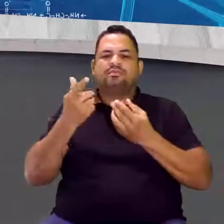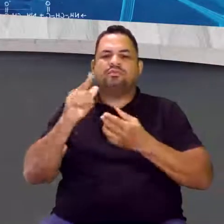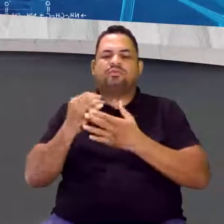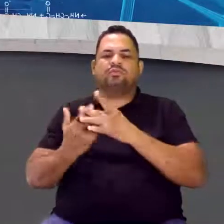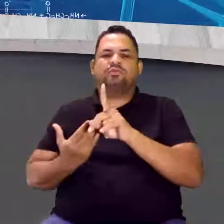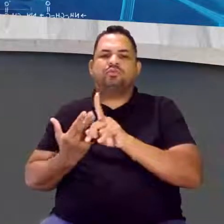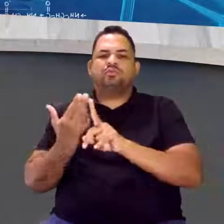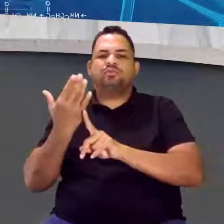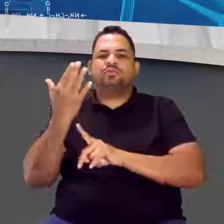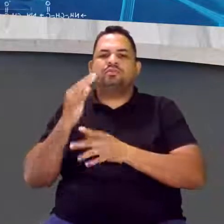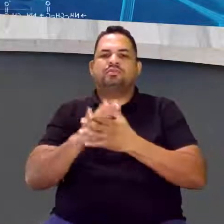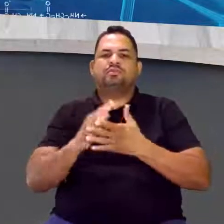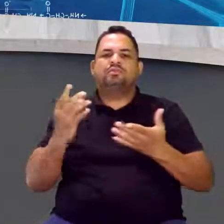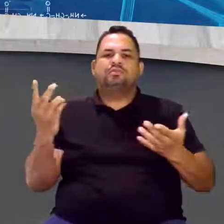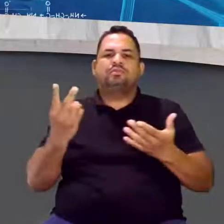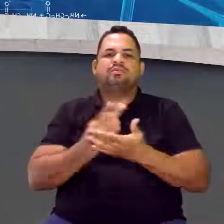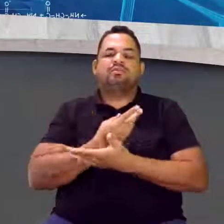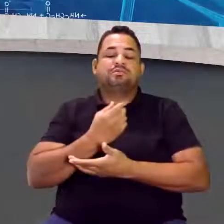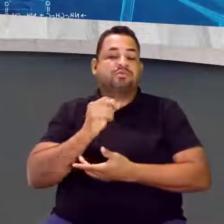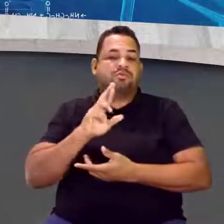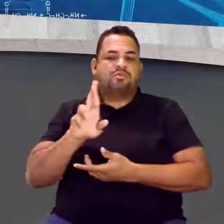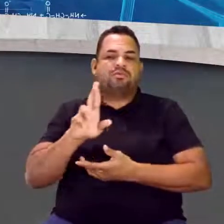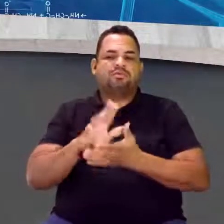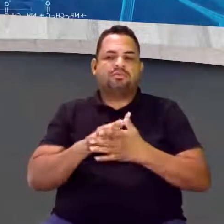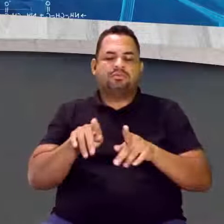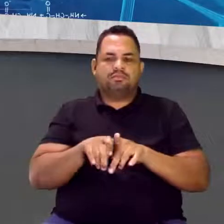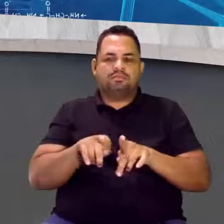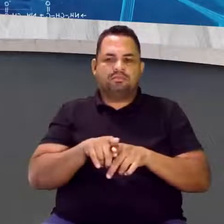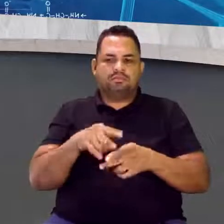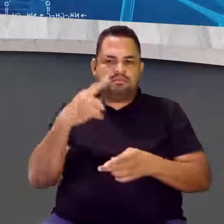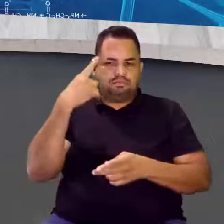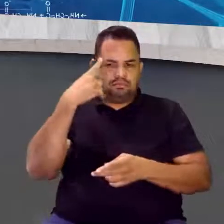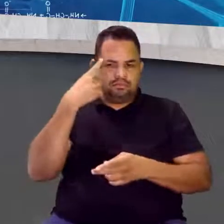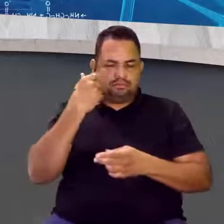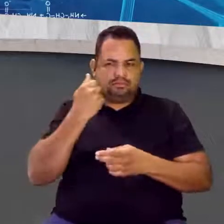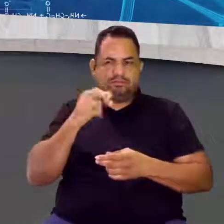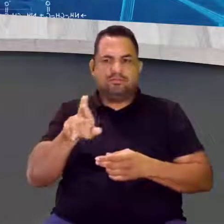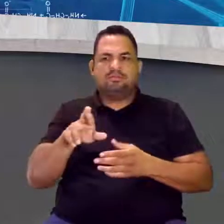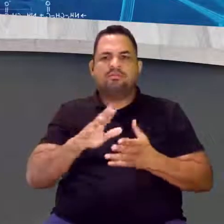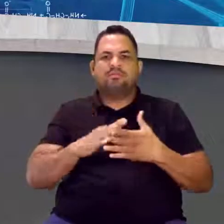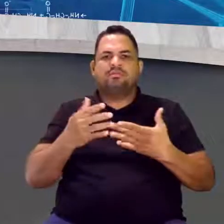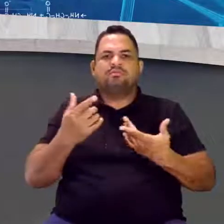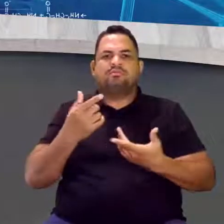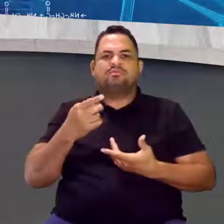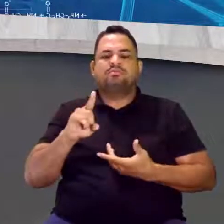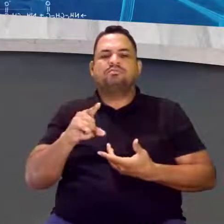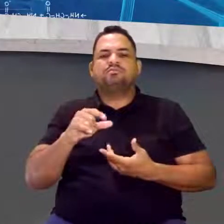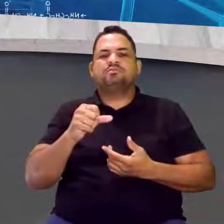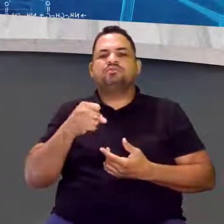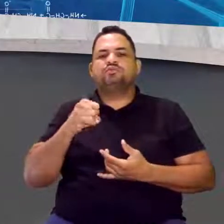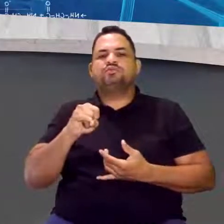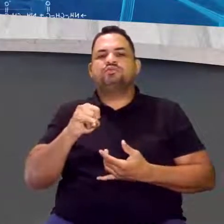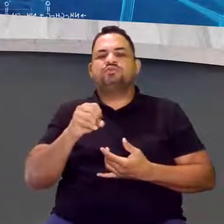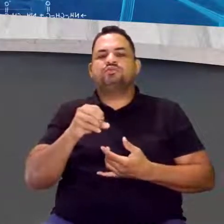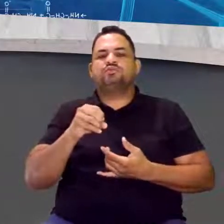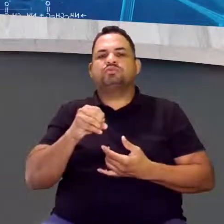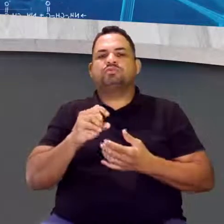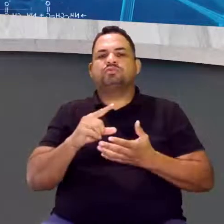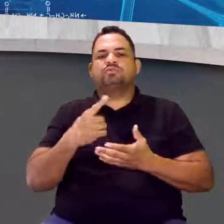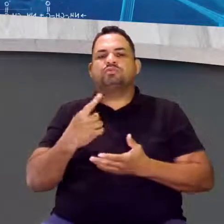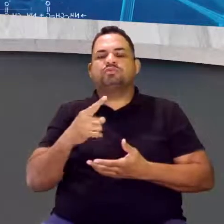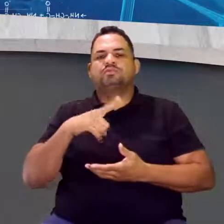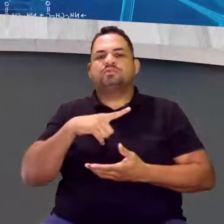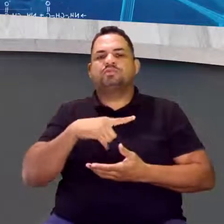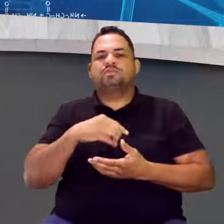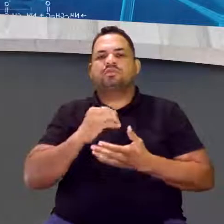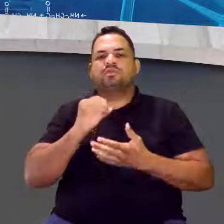gases, como acontece com o ar atmosférico. Às vezes a gente pensa que o ar atmosférico só tem oxigênio, porque nós